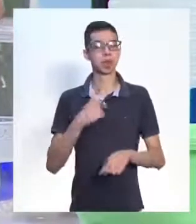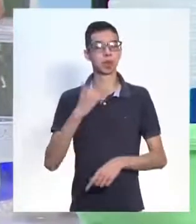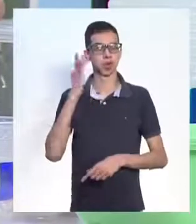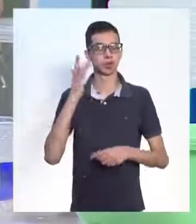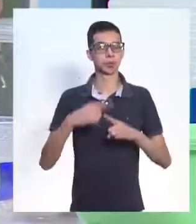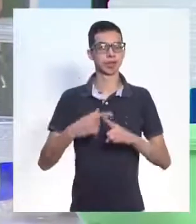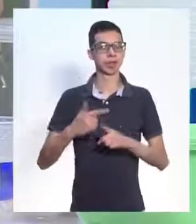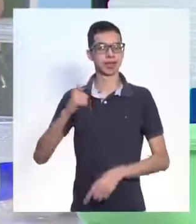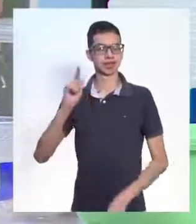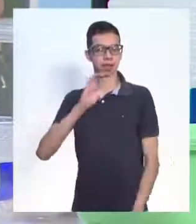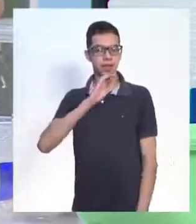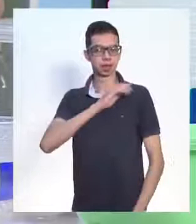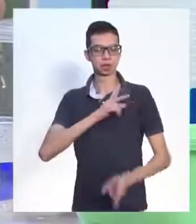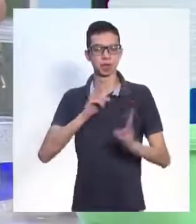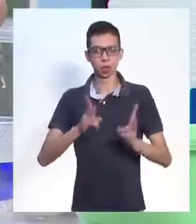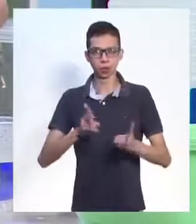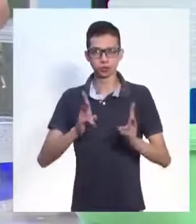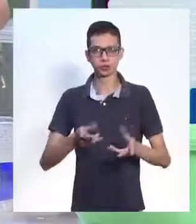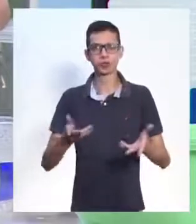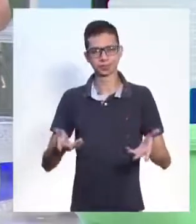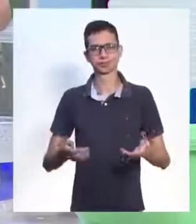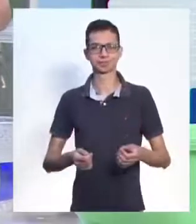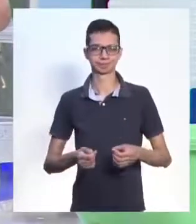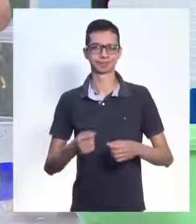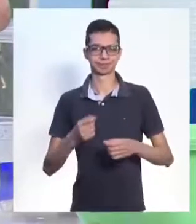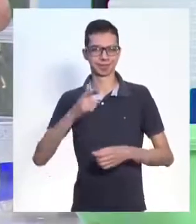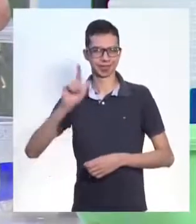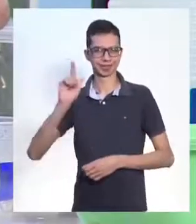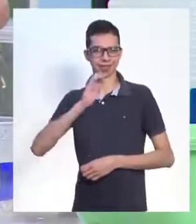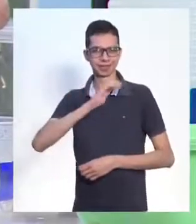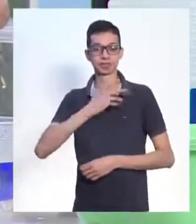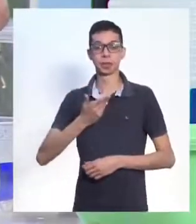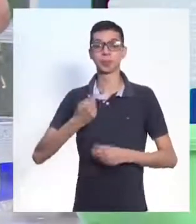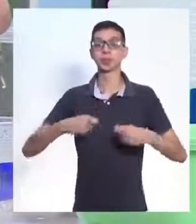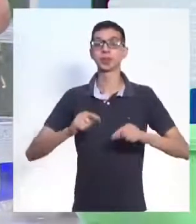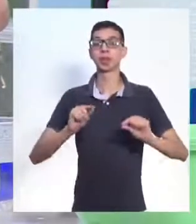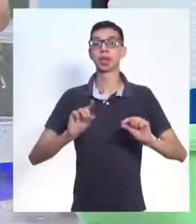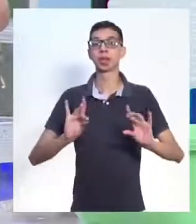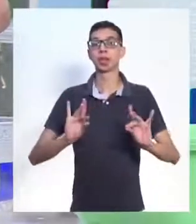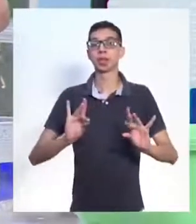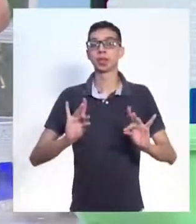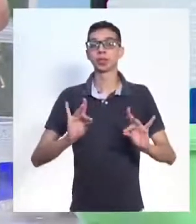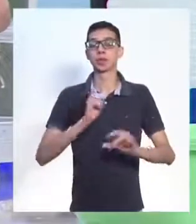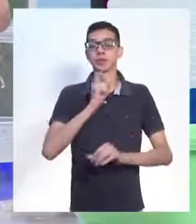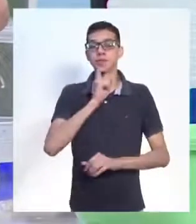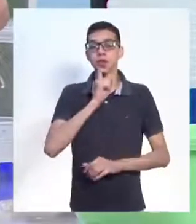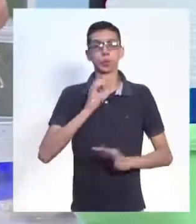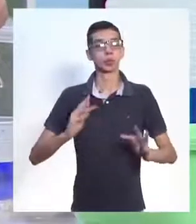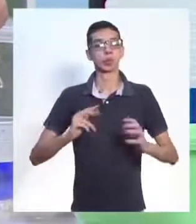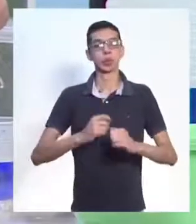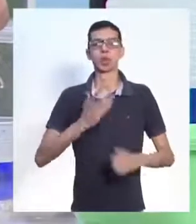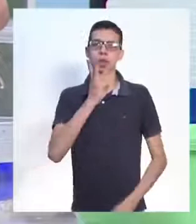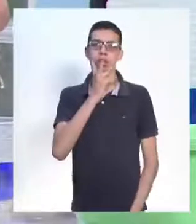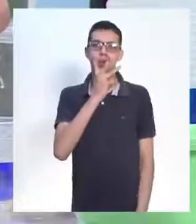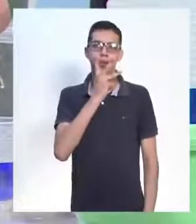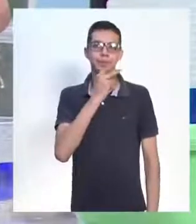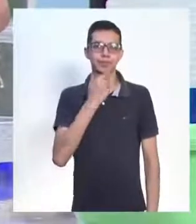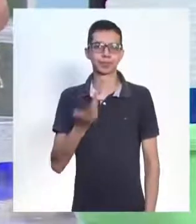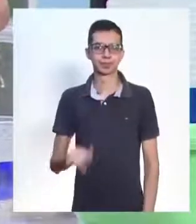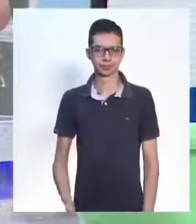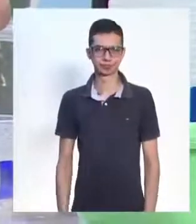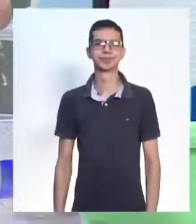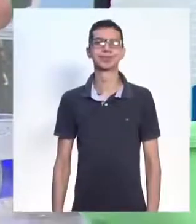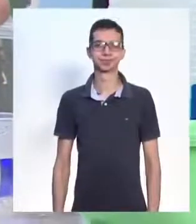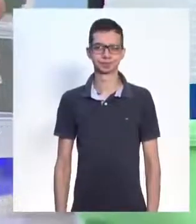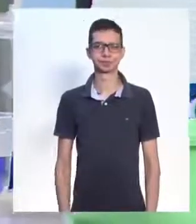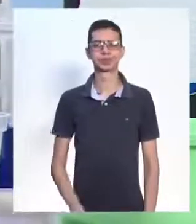né? Isso. Então, até ele, com caso, tem que fazer o líquido inteiro, sim, né, se resfriar. Então, para o líquido inteiro se resfriar e